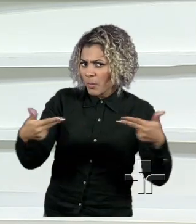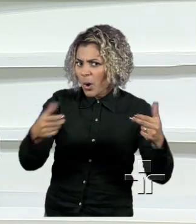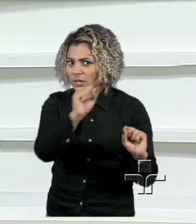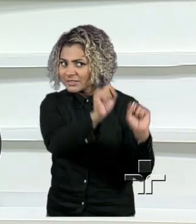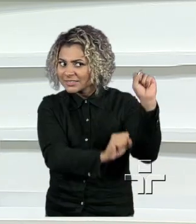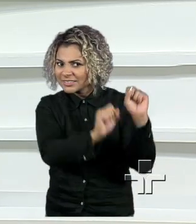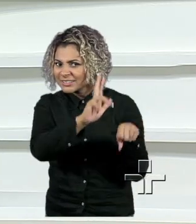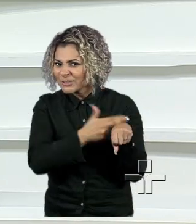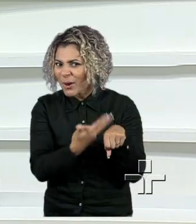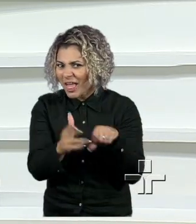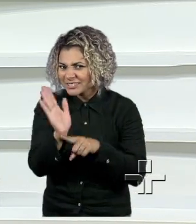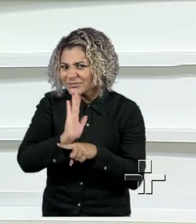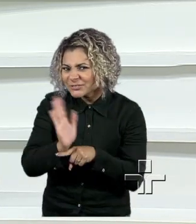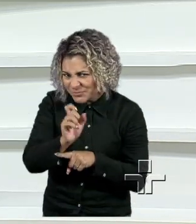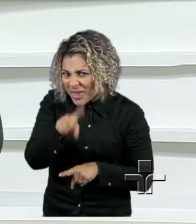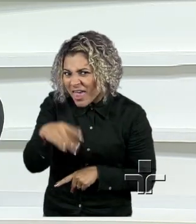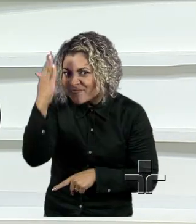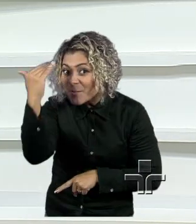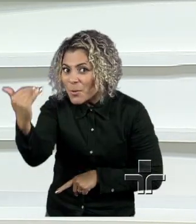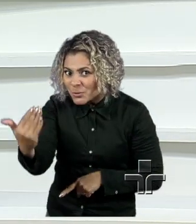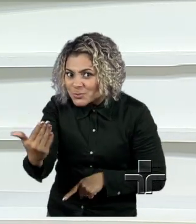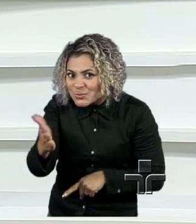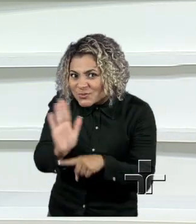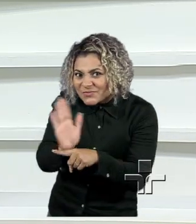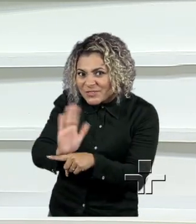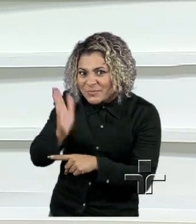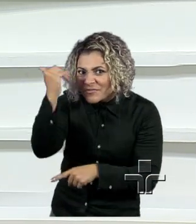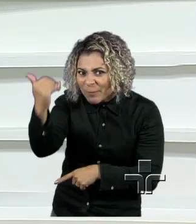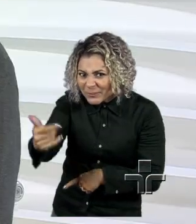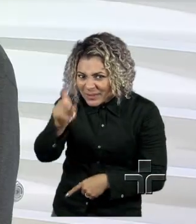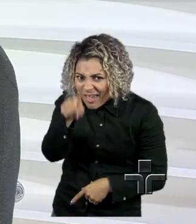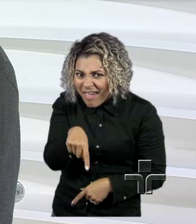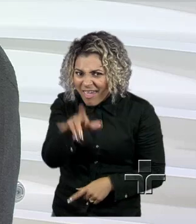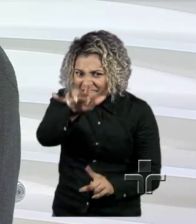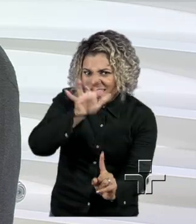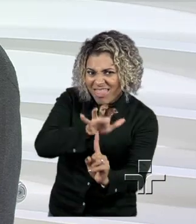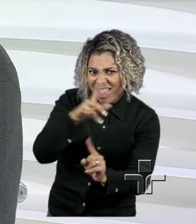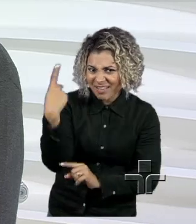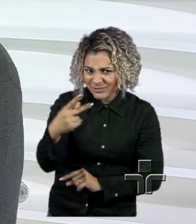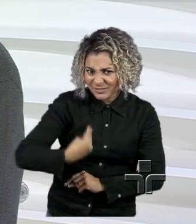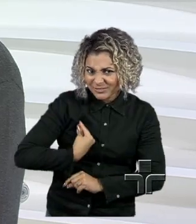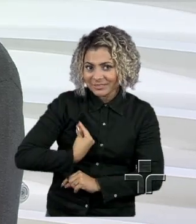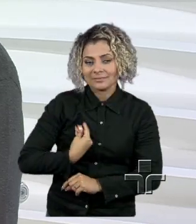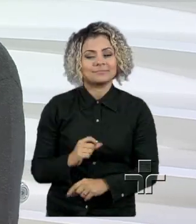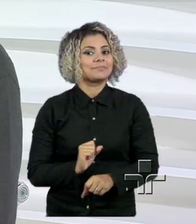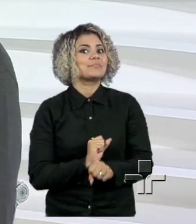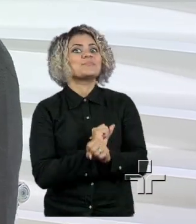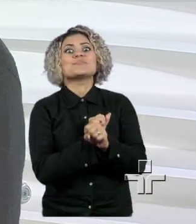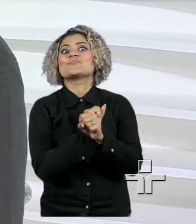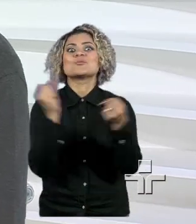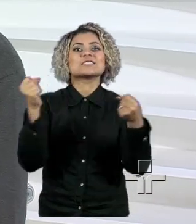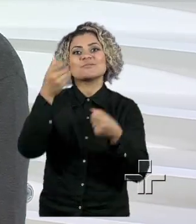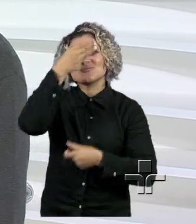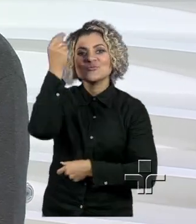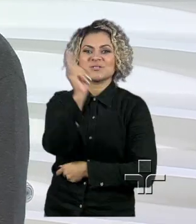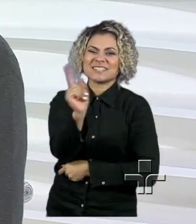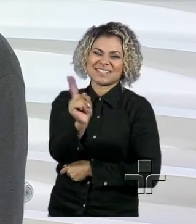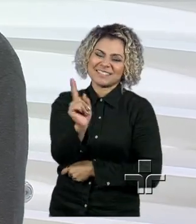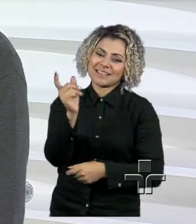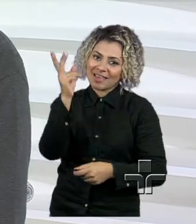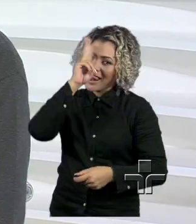de chocolate, é isso? A grande fábrica no filme, de chocolate? Né? No filme? É impossível não traçar um